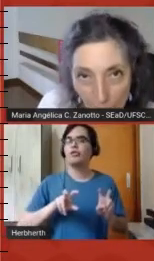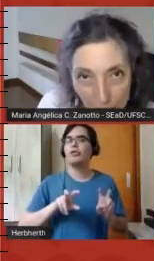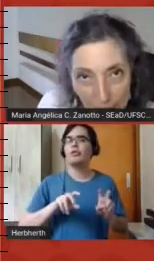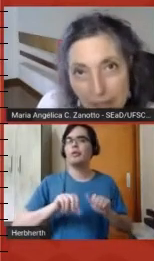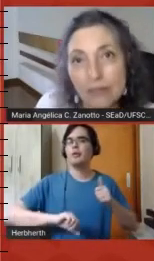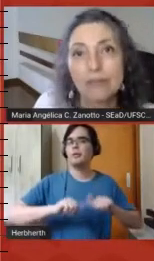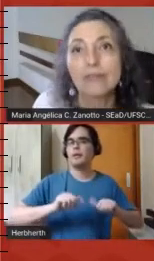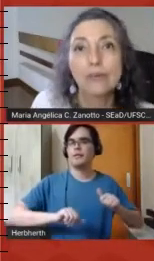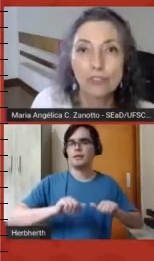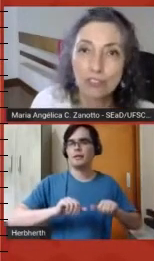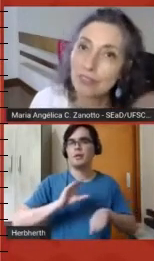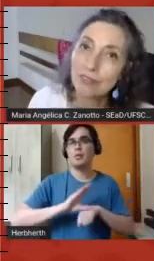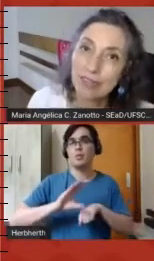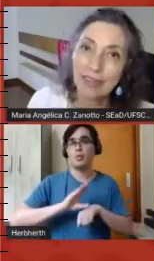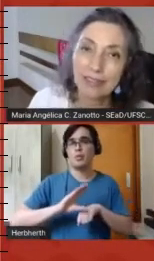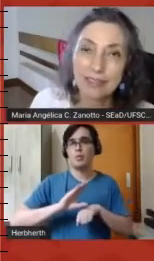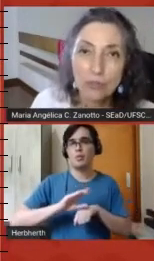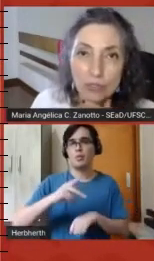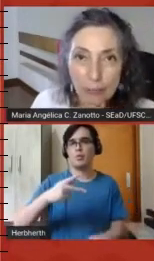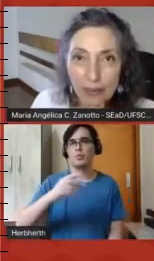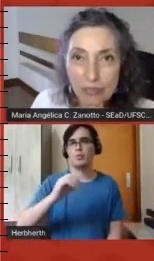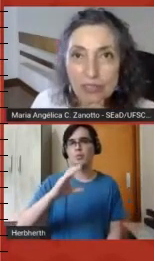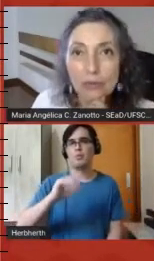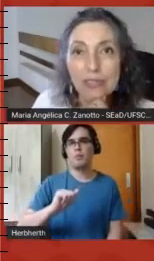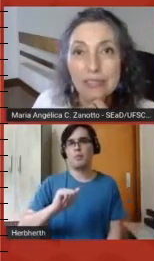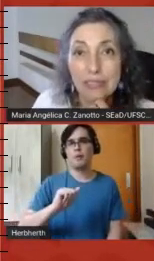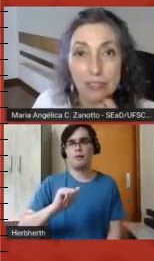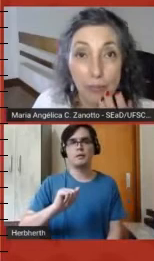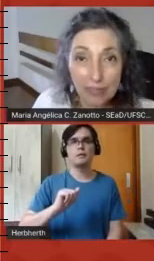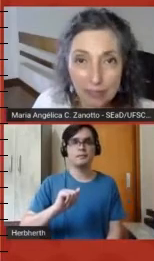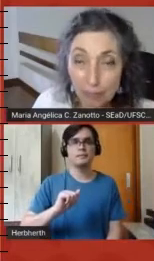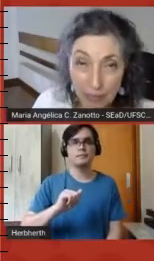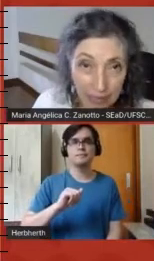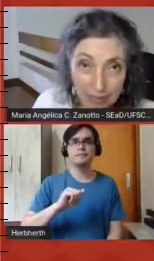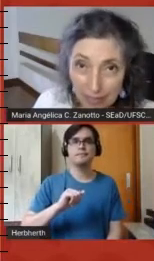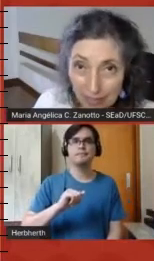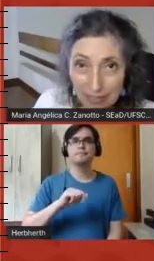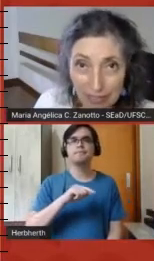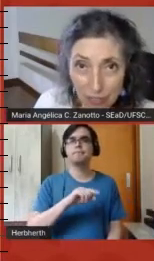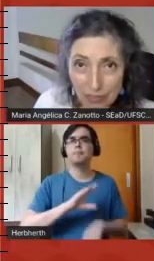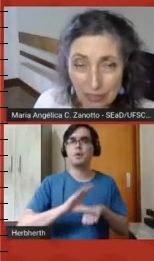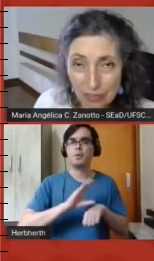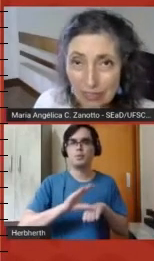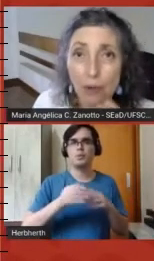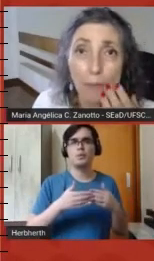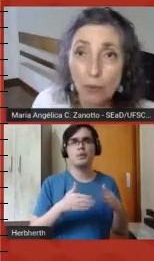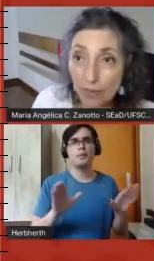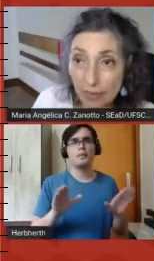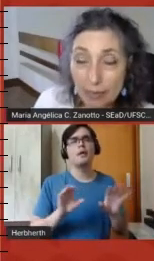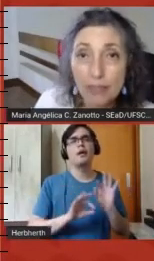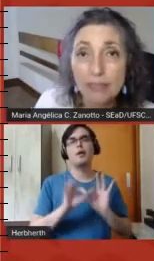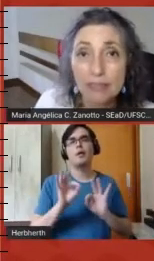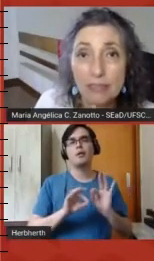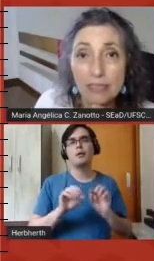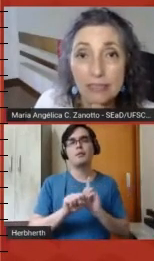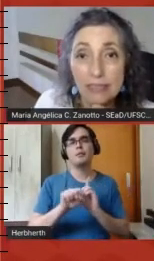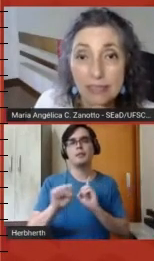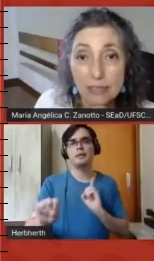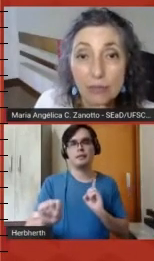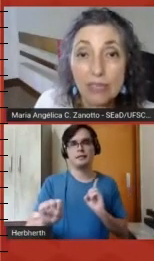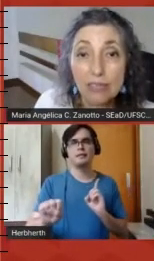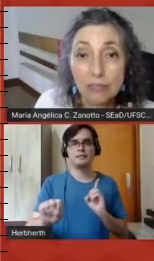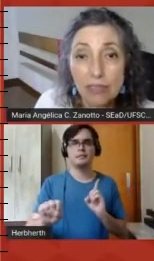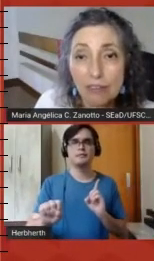do POCA, onde esses cursos abertos são organizados pela Secretaria de Educação à Distância, é um programa, né,